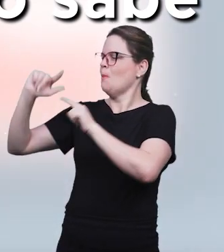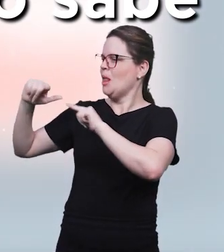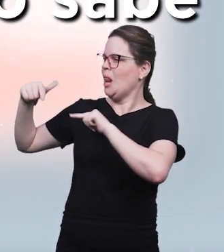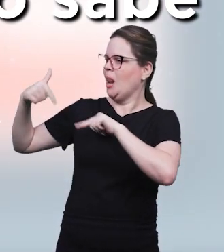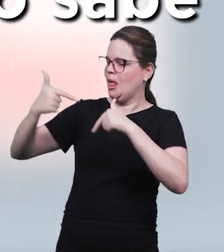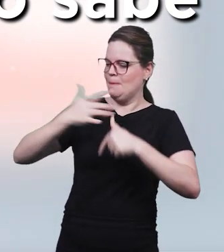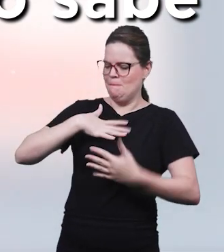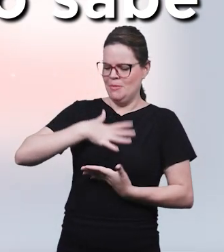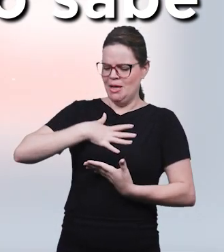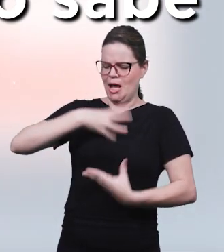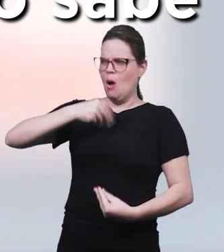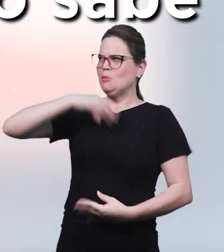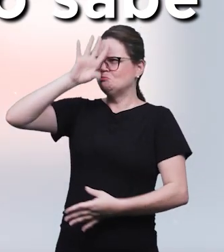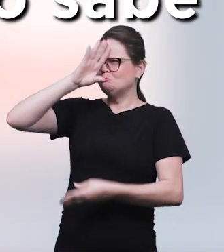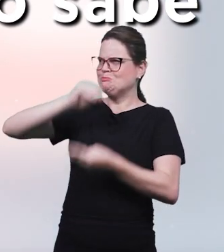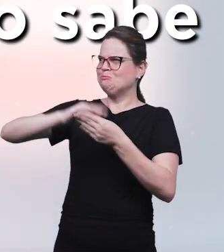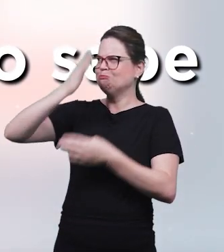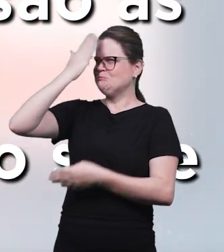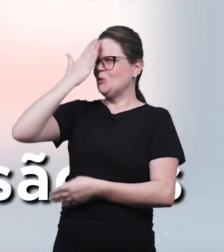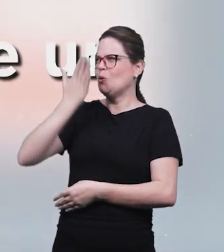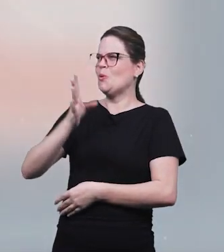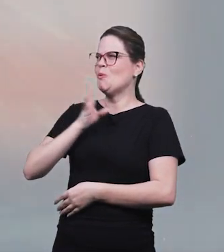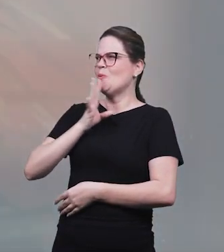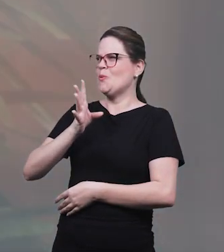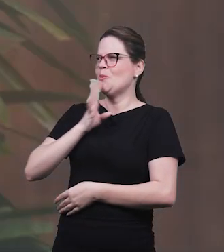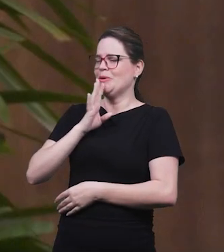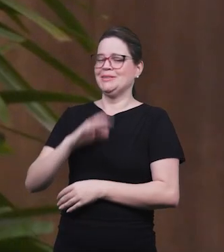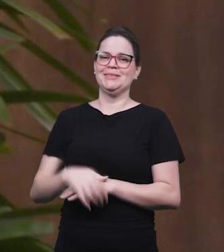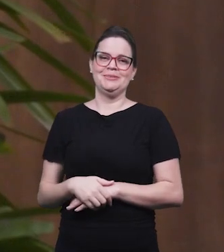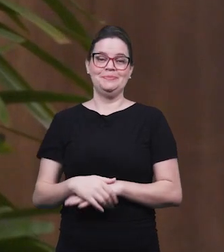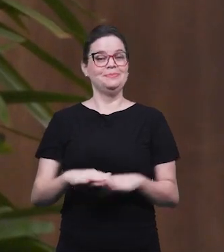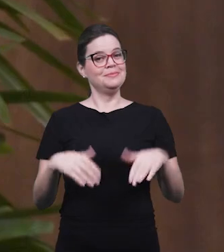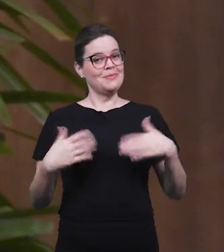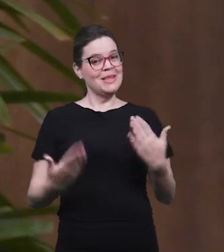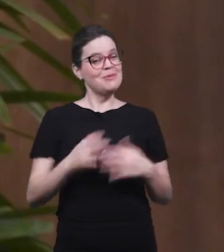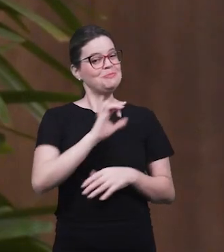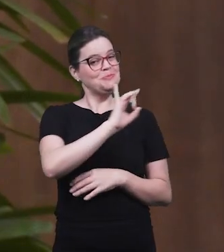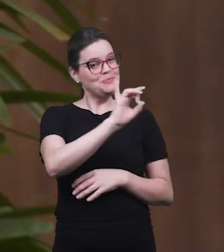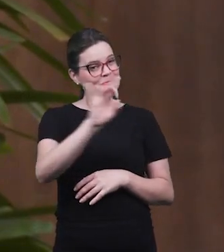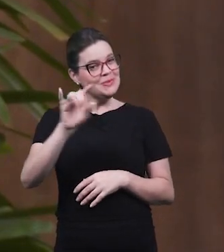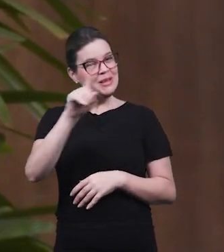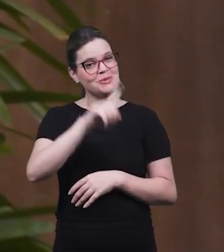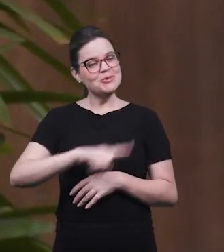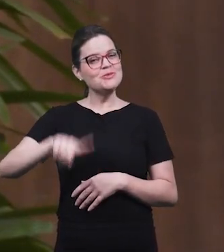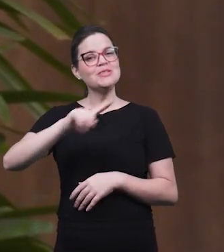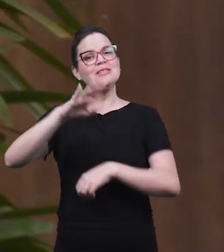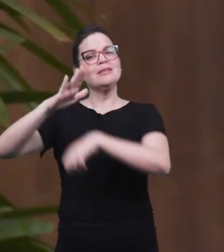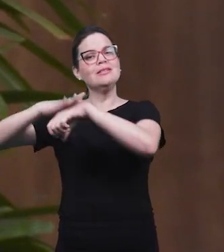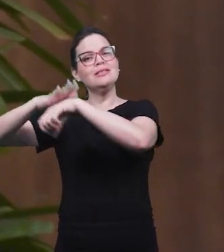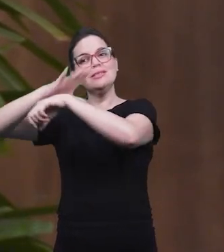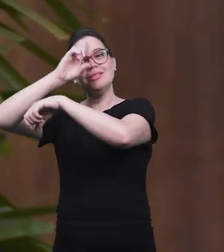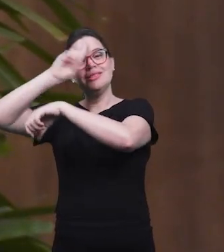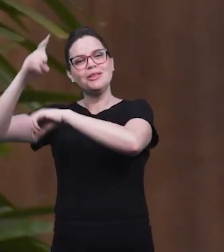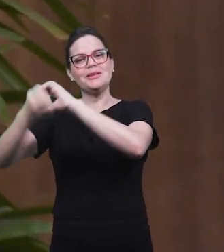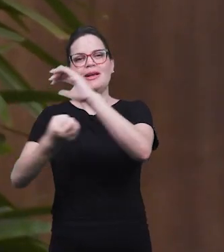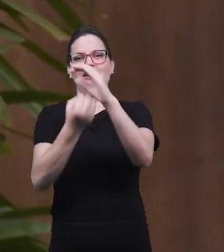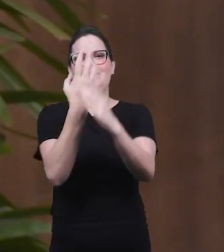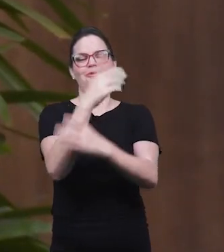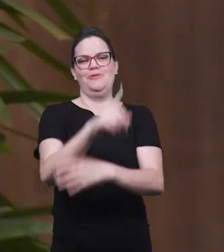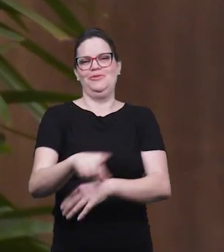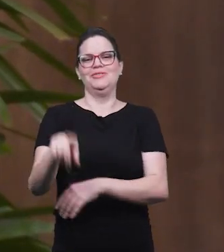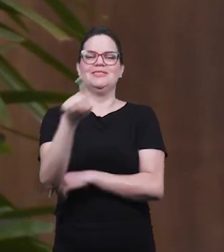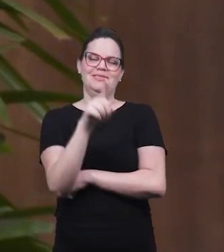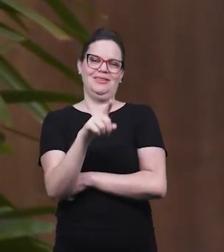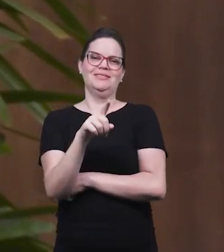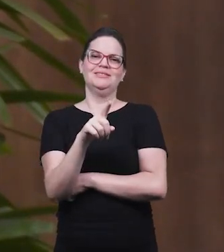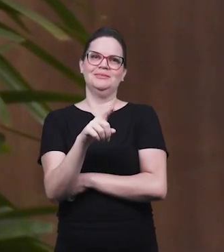a minha alma o sabe muito bem." Portanto, cada um de nós, né, fomos criados por Deus, fomos formados por